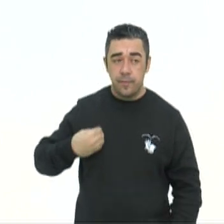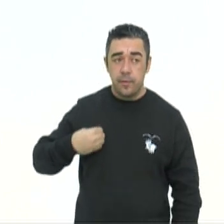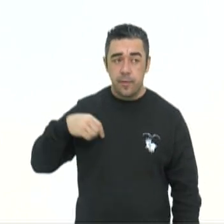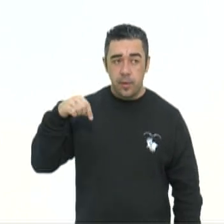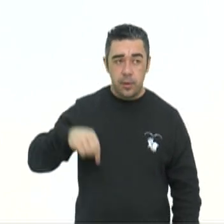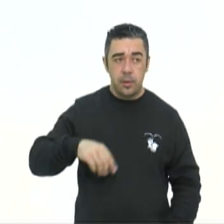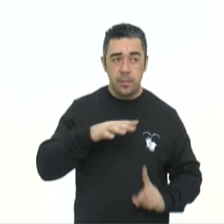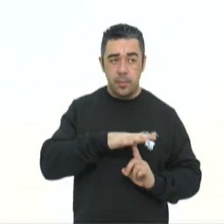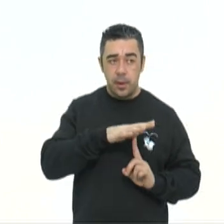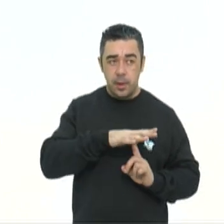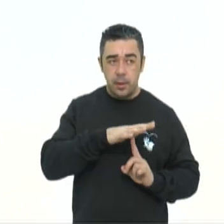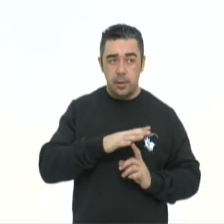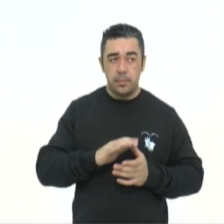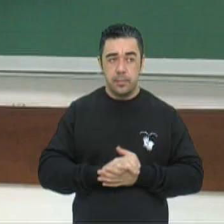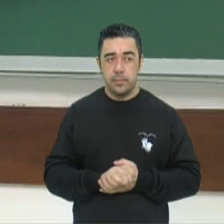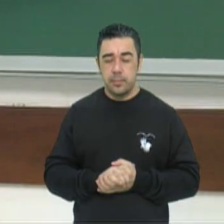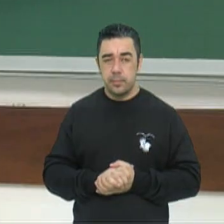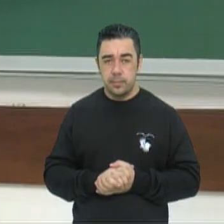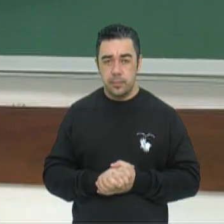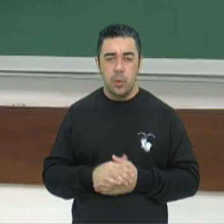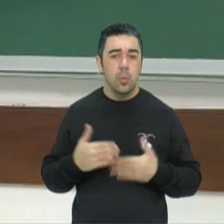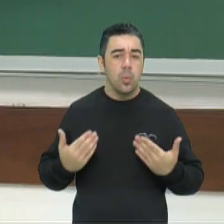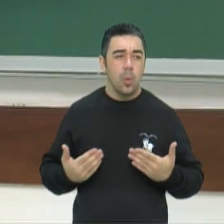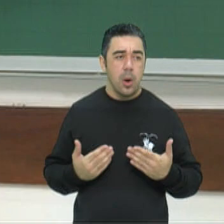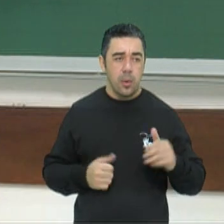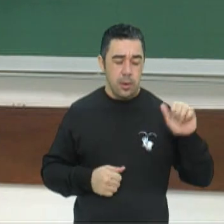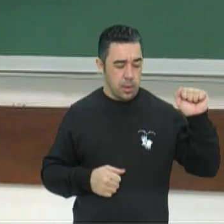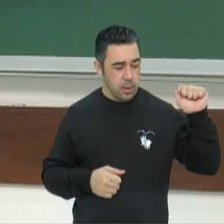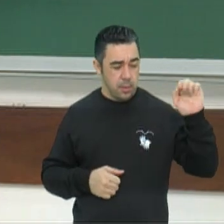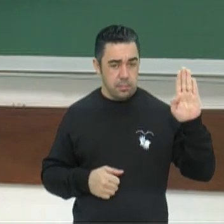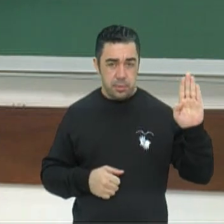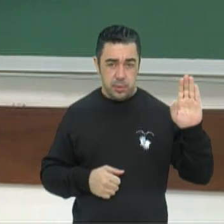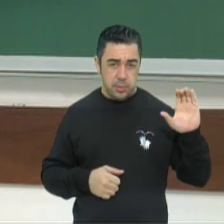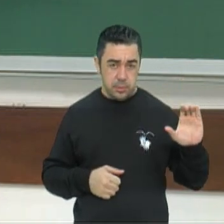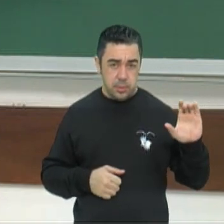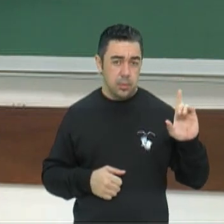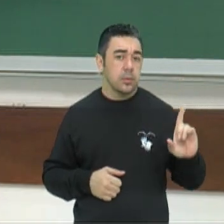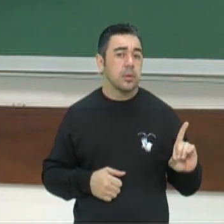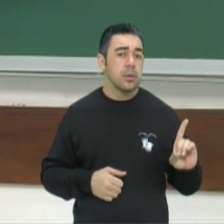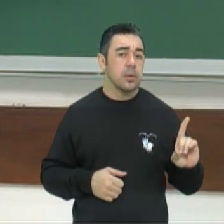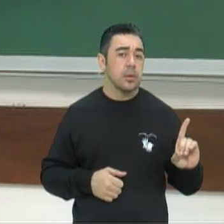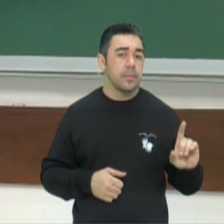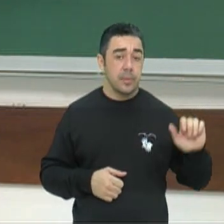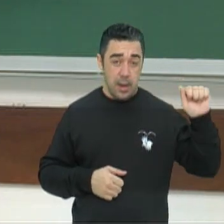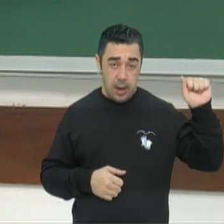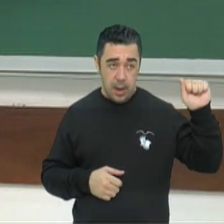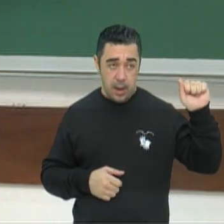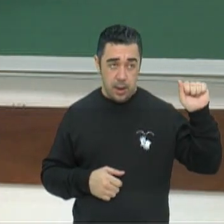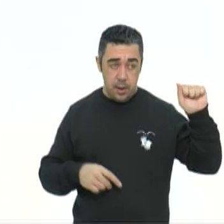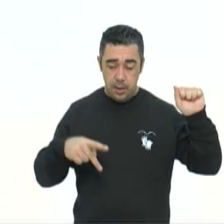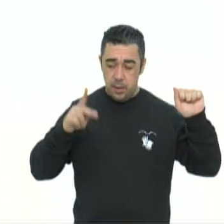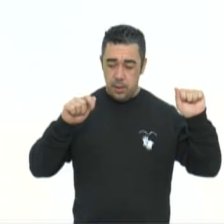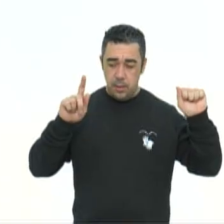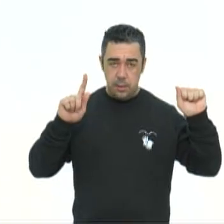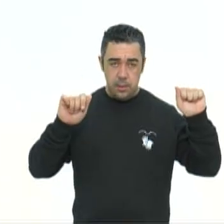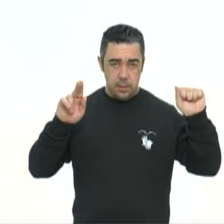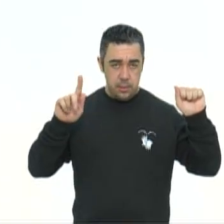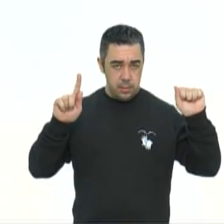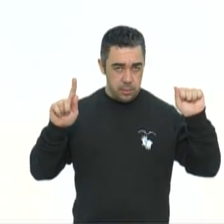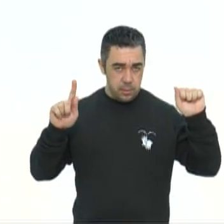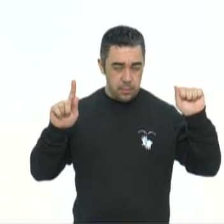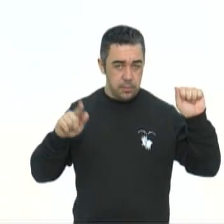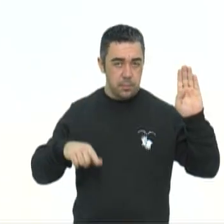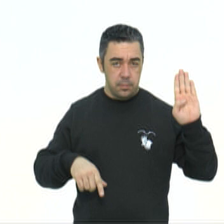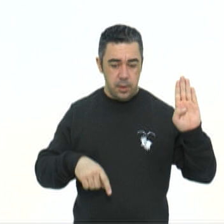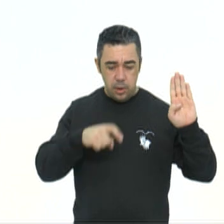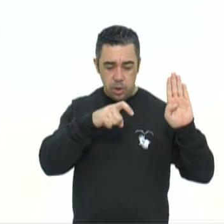território paranaense. Então vamos lá. Qual desses povos não habitou o território paranaense? Alternativa A, Caigangue,